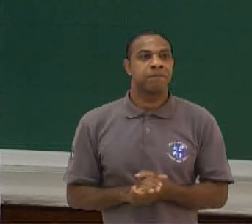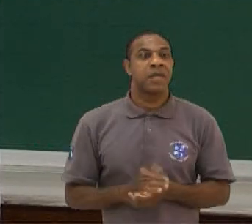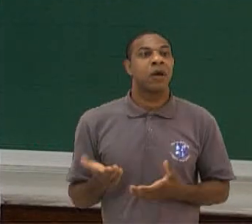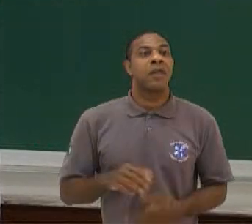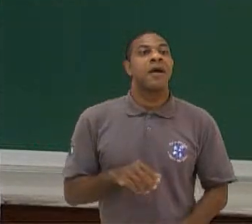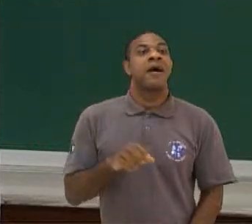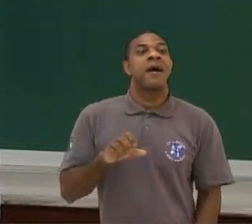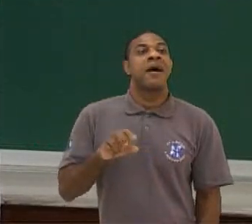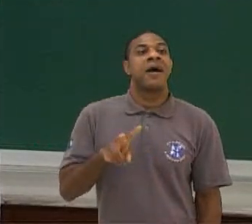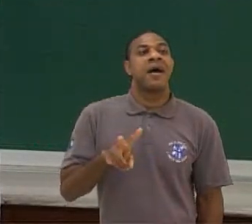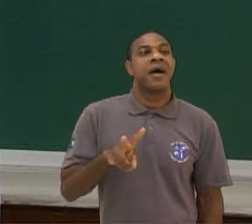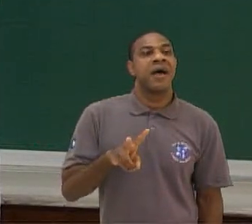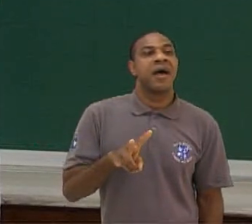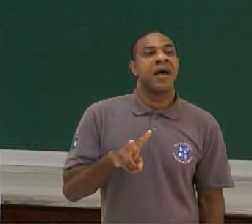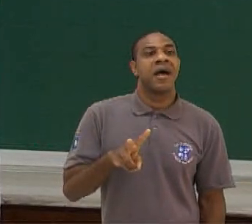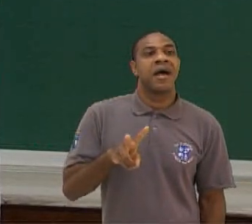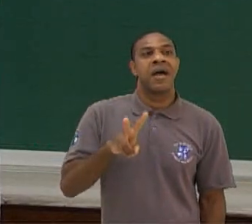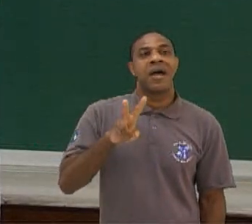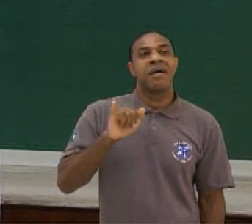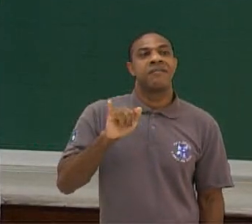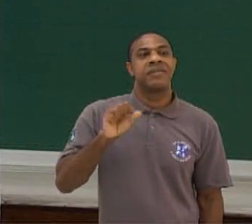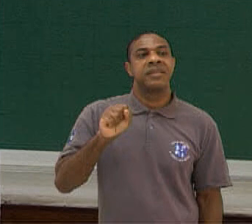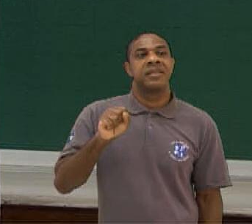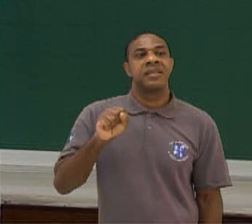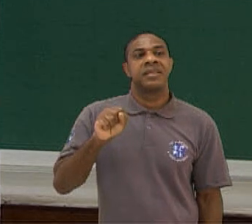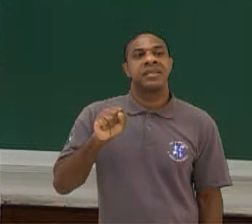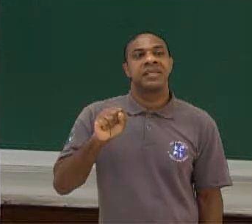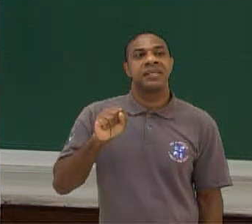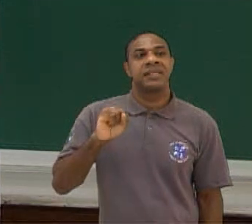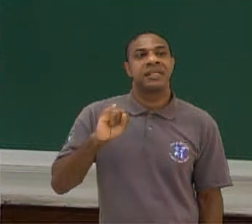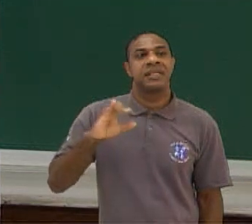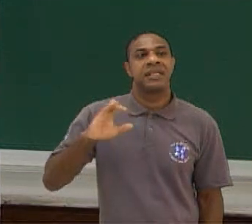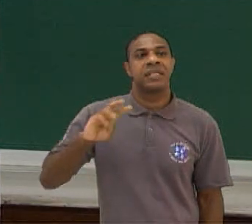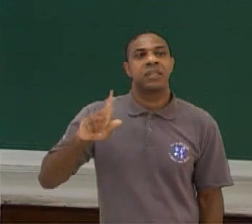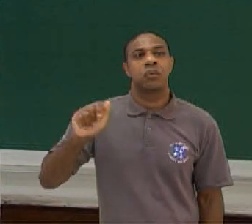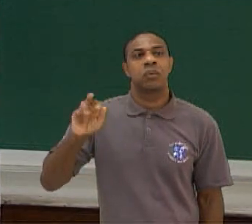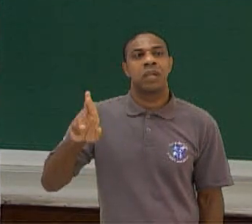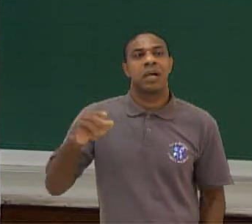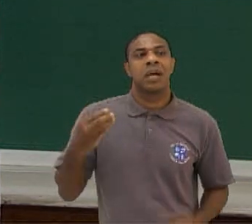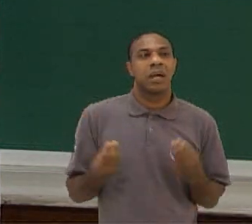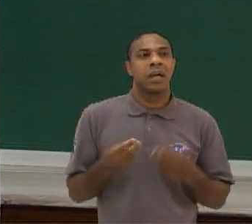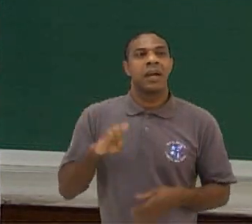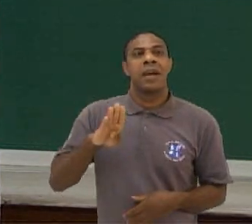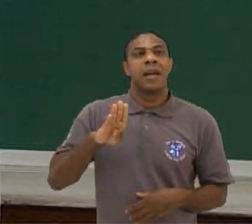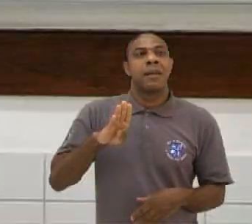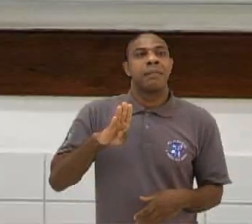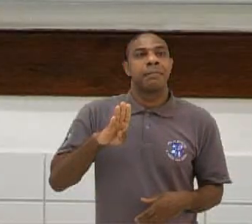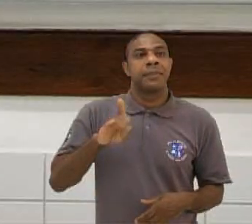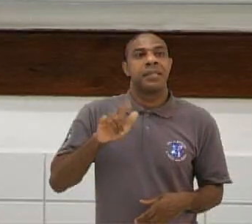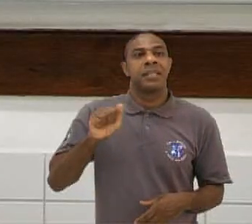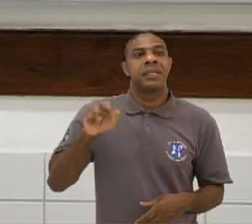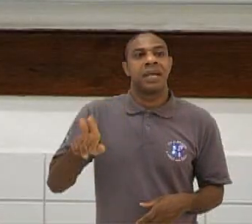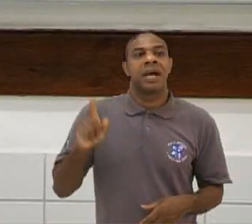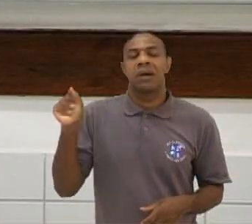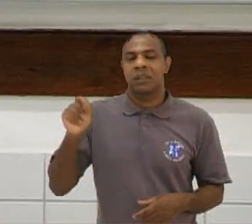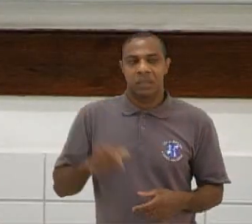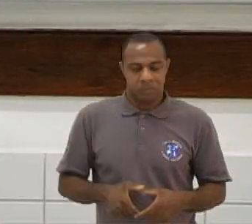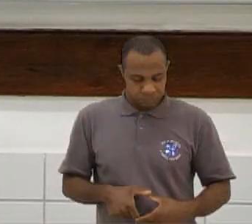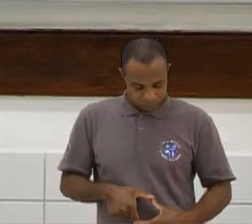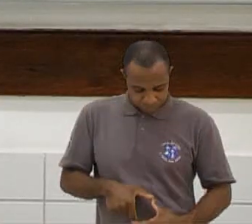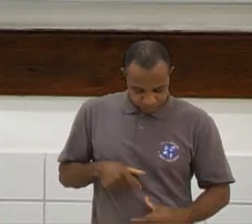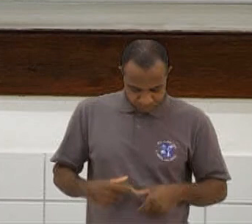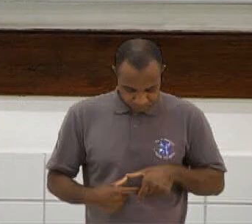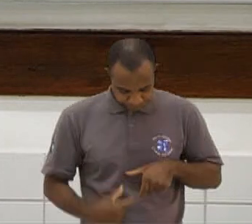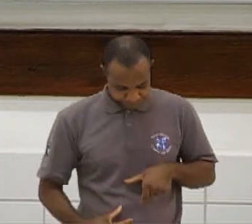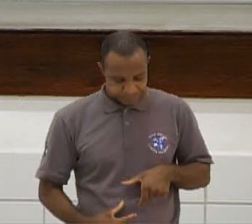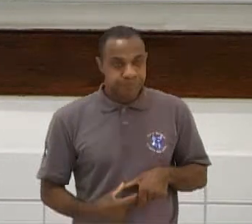aqui, que é a vesícula biliar. Ela é responsável por produzir bile. O que vai fazer essa bile, pessoal? Essa bile